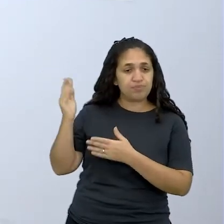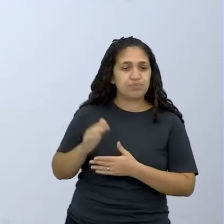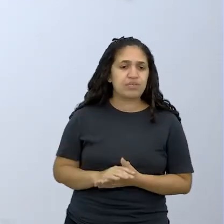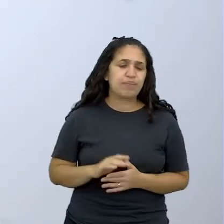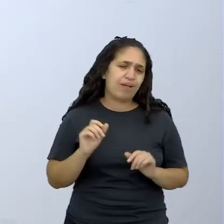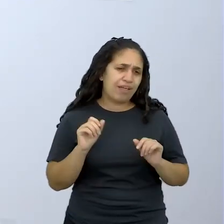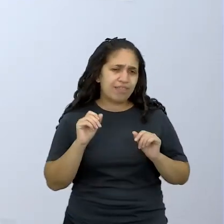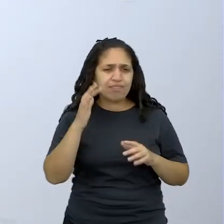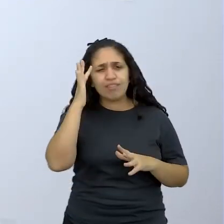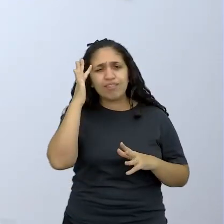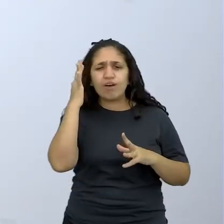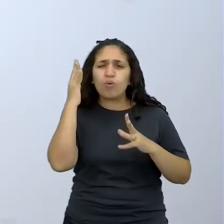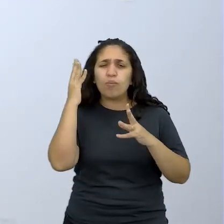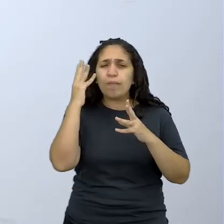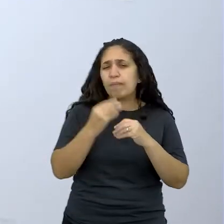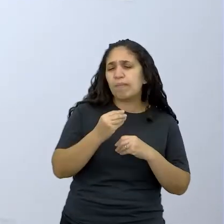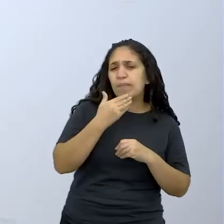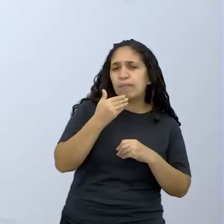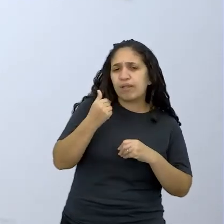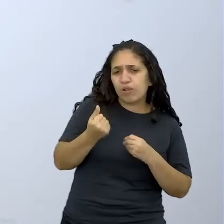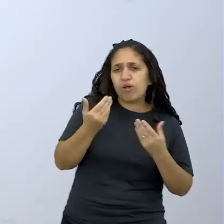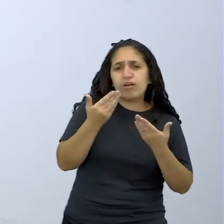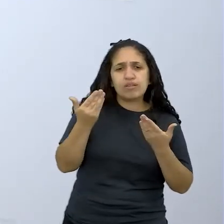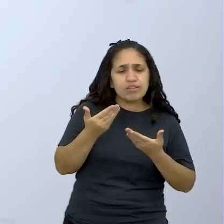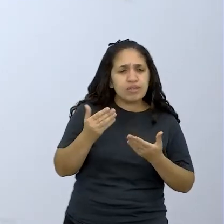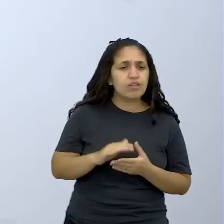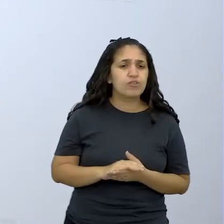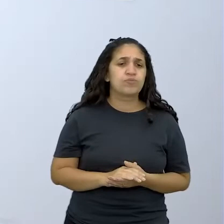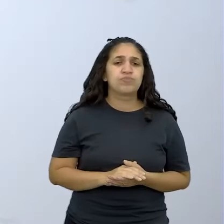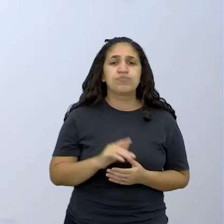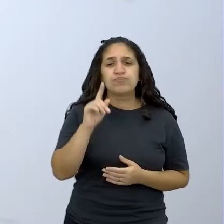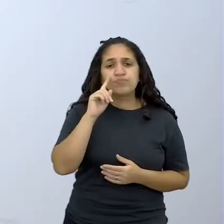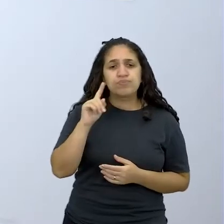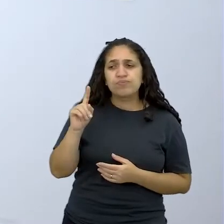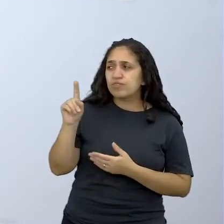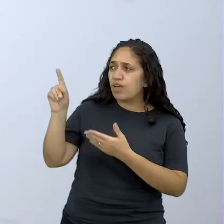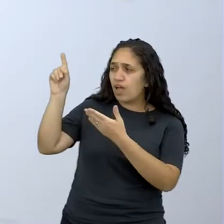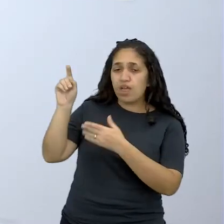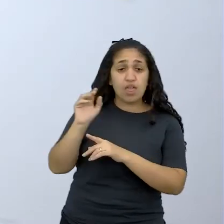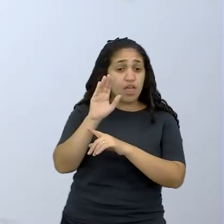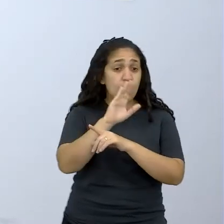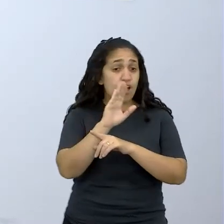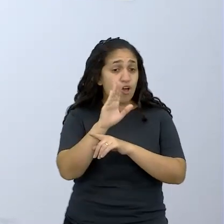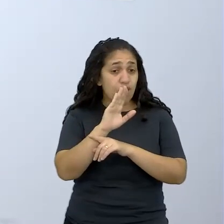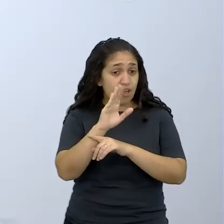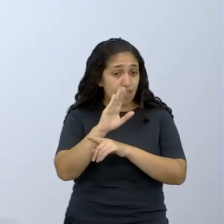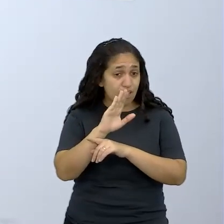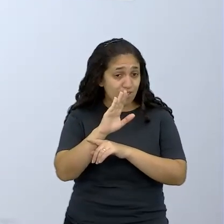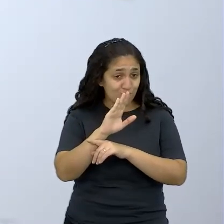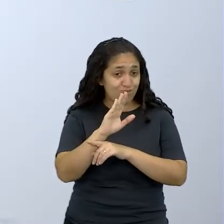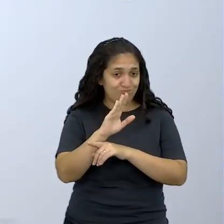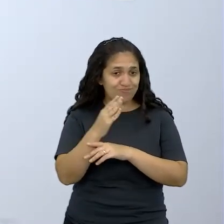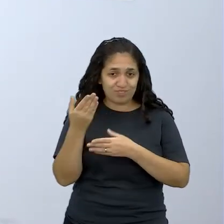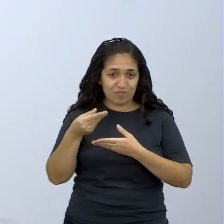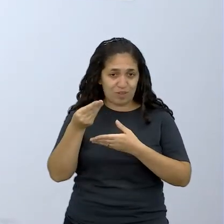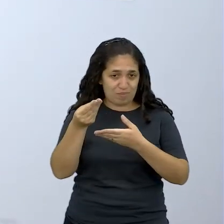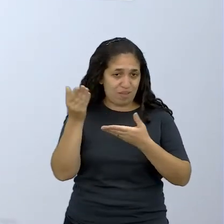né, compreenda um pouco melhor essa questão, tem aí para vocês um vídeo que a gente vai